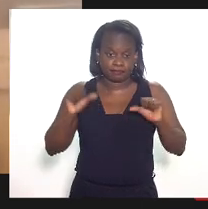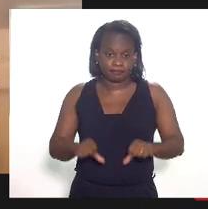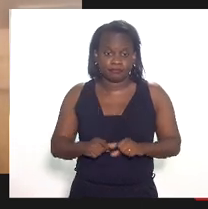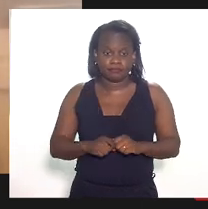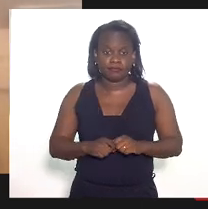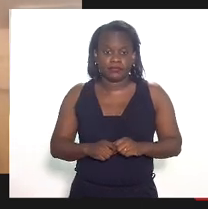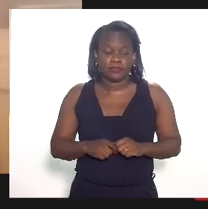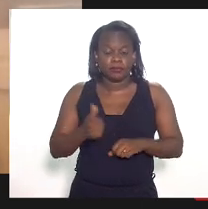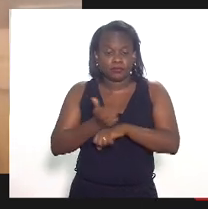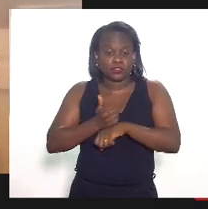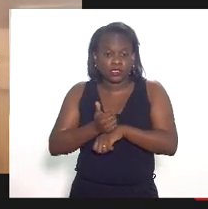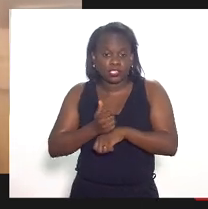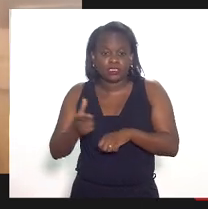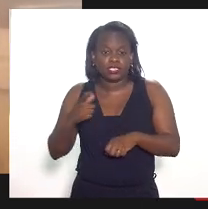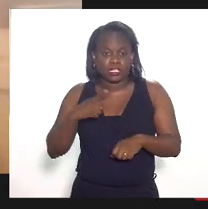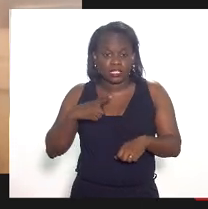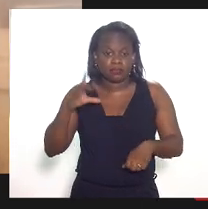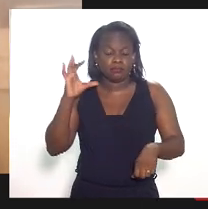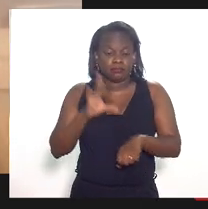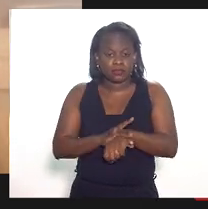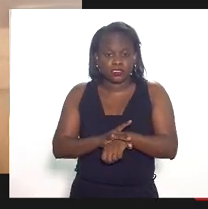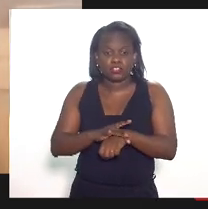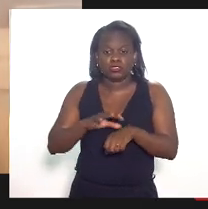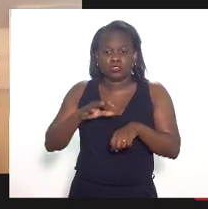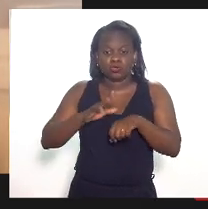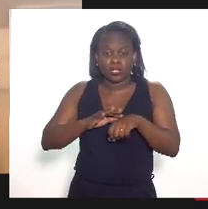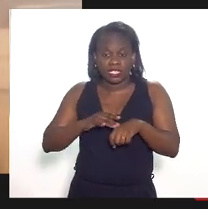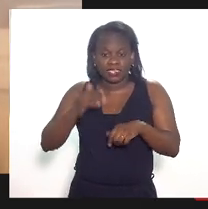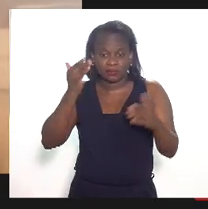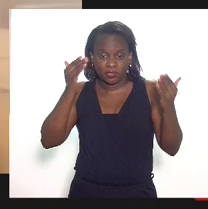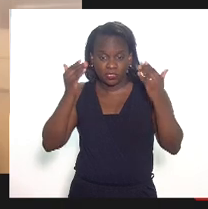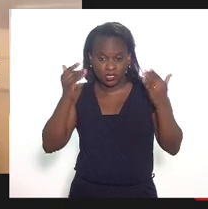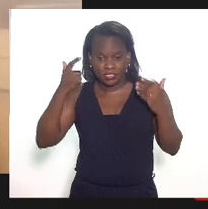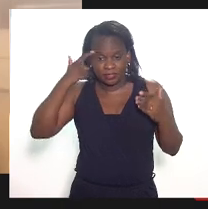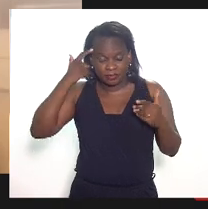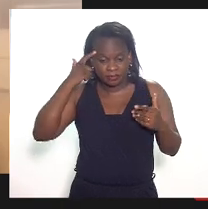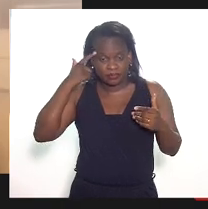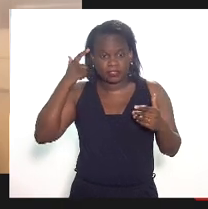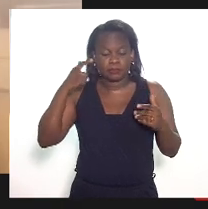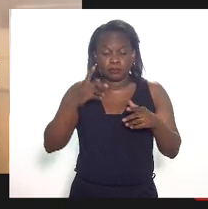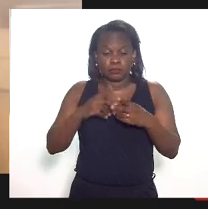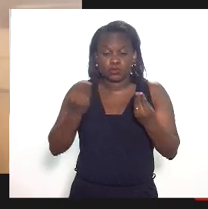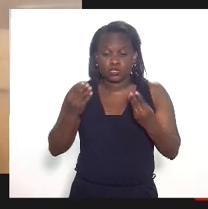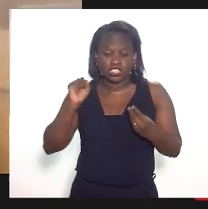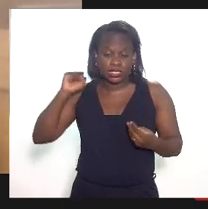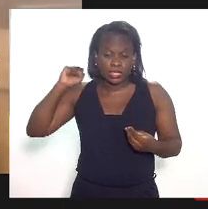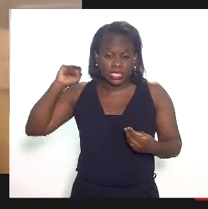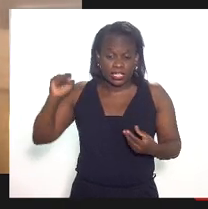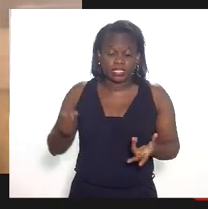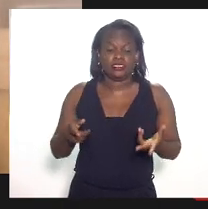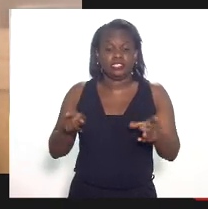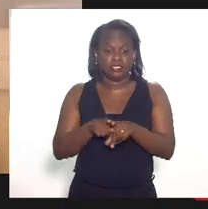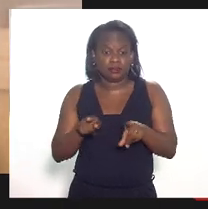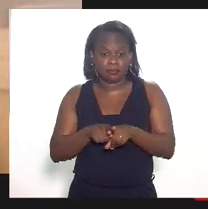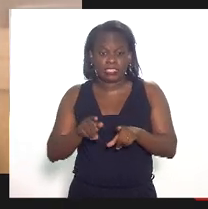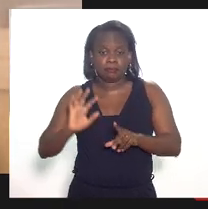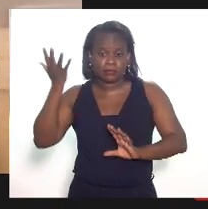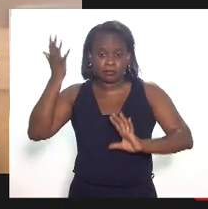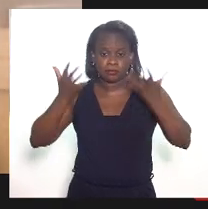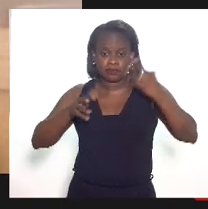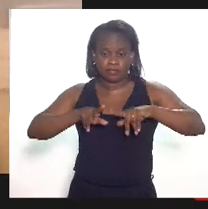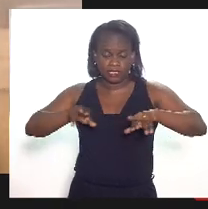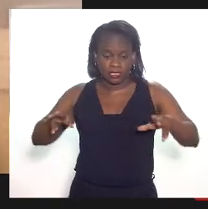pessoas profissionais que estão adquirindo doenças mentais, inclusive pelo alto estresse, situações adversas,